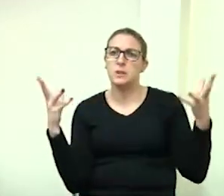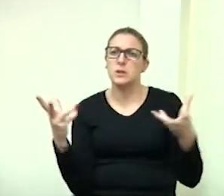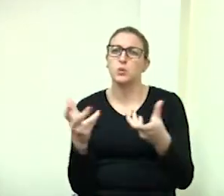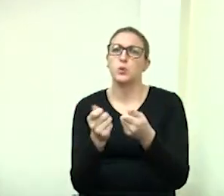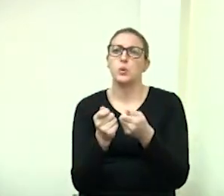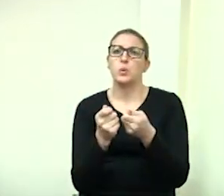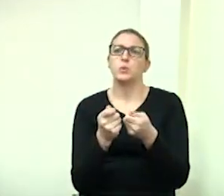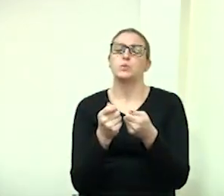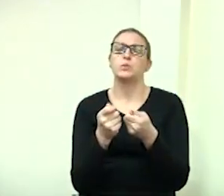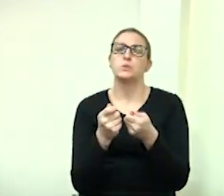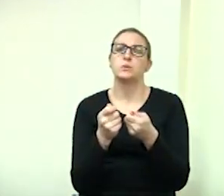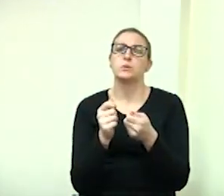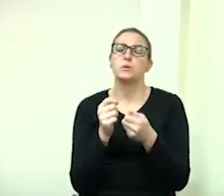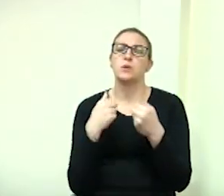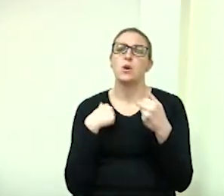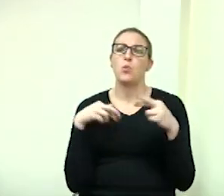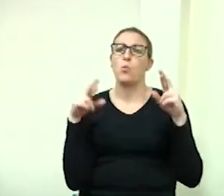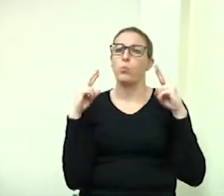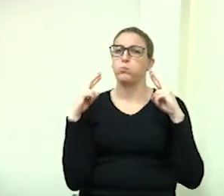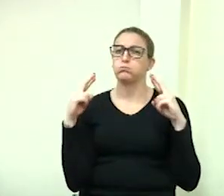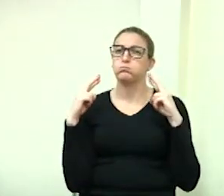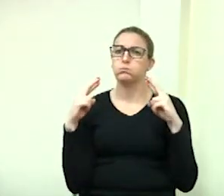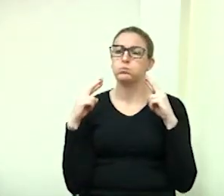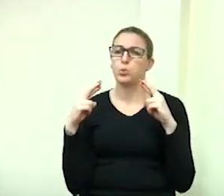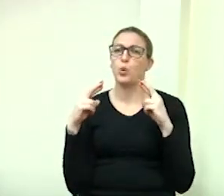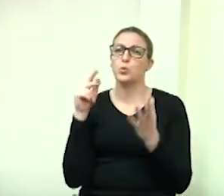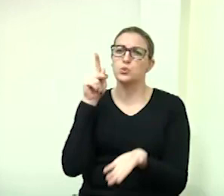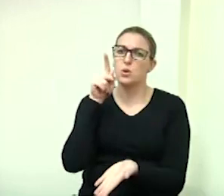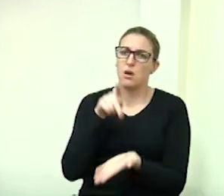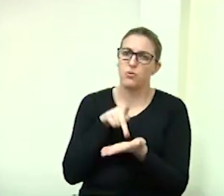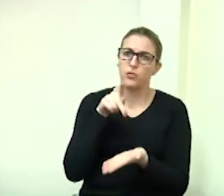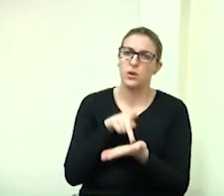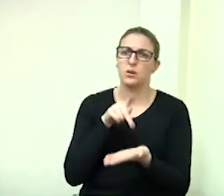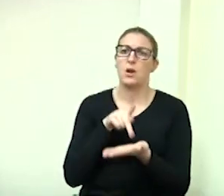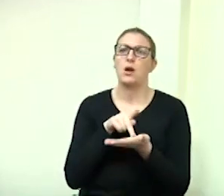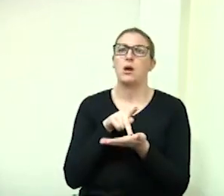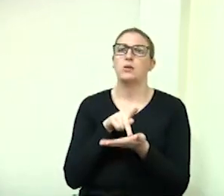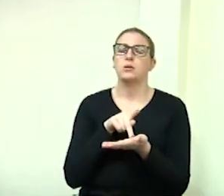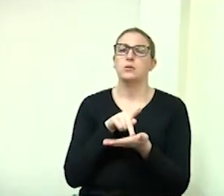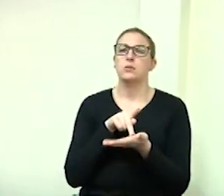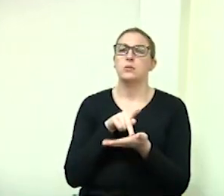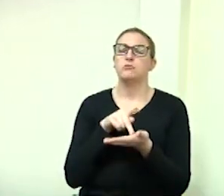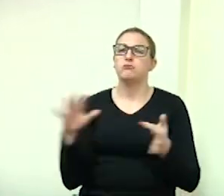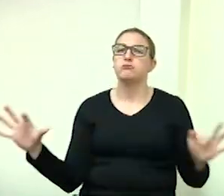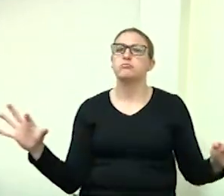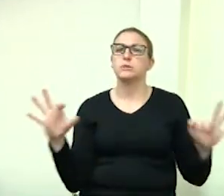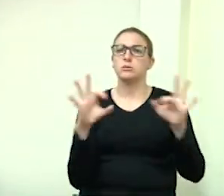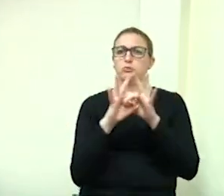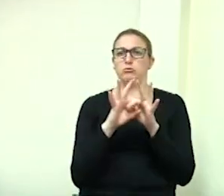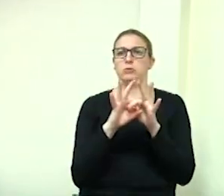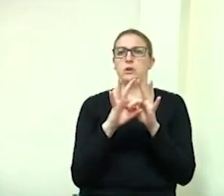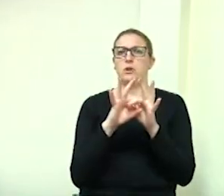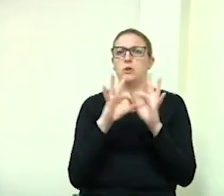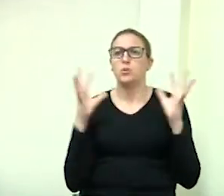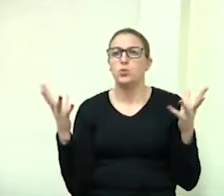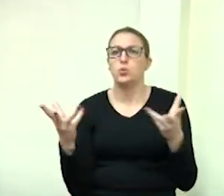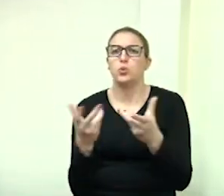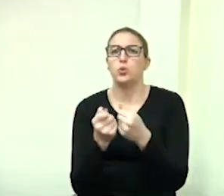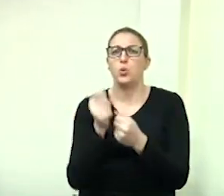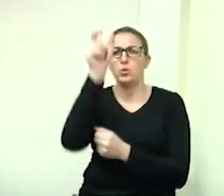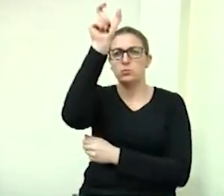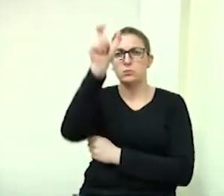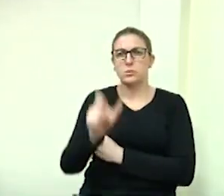todos e espero que a verdade seja o elo de unidade de todo agente